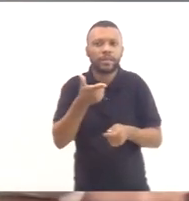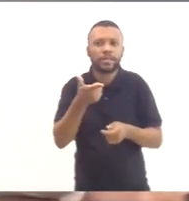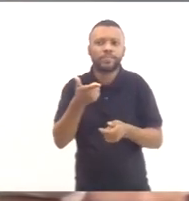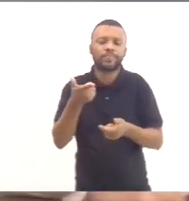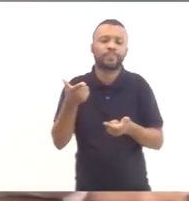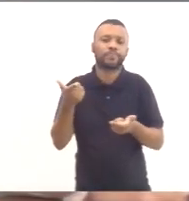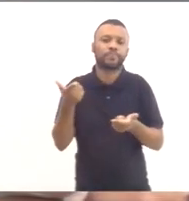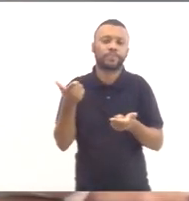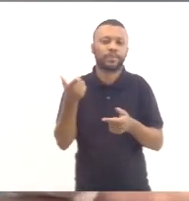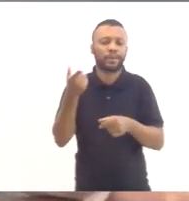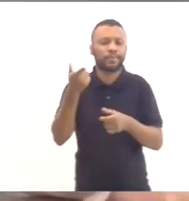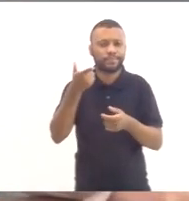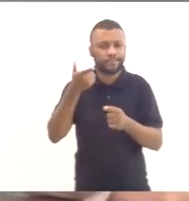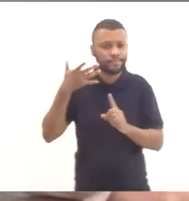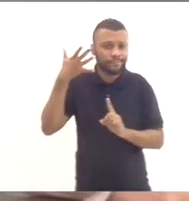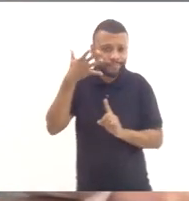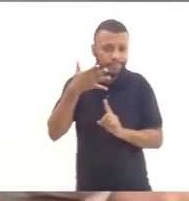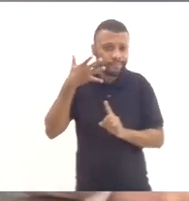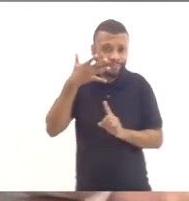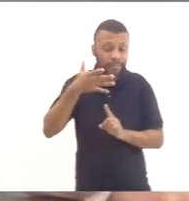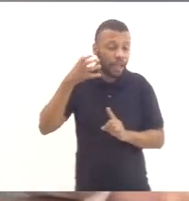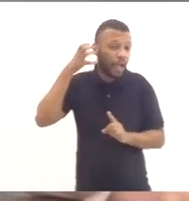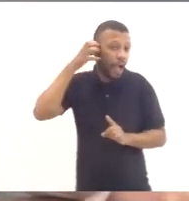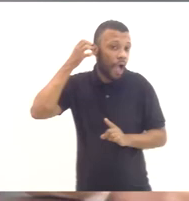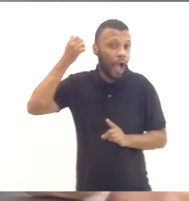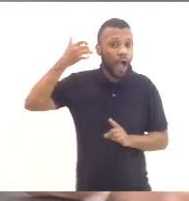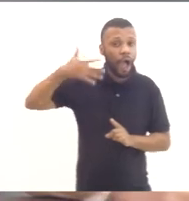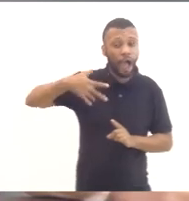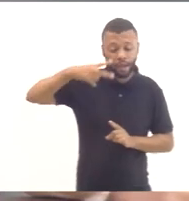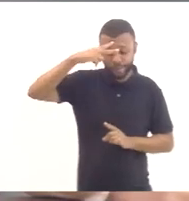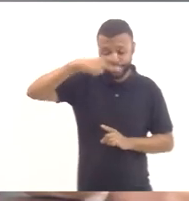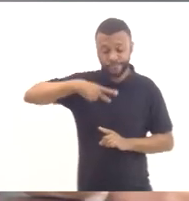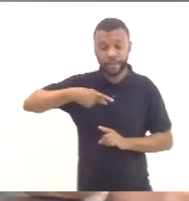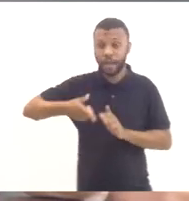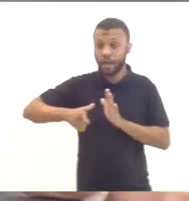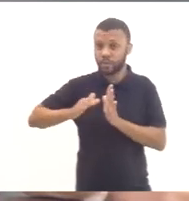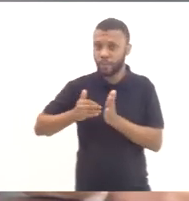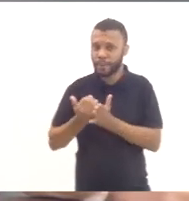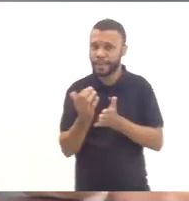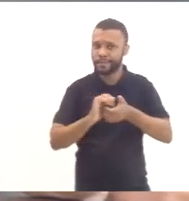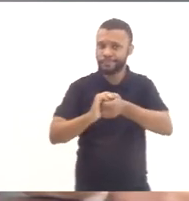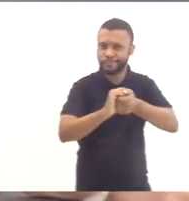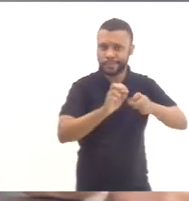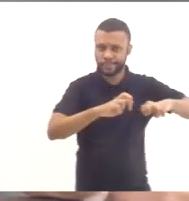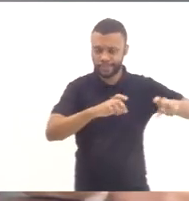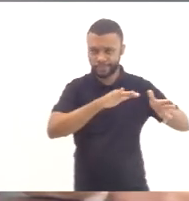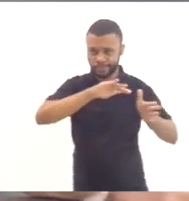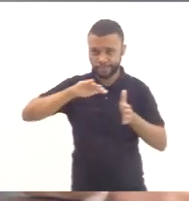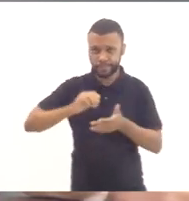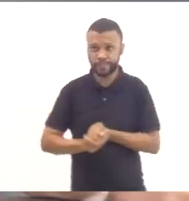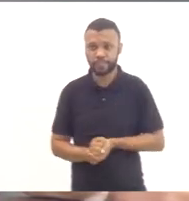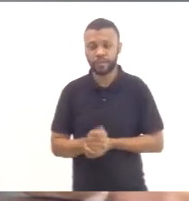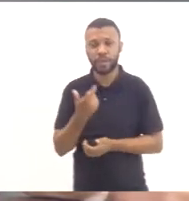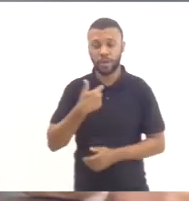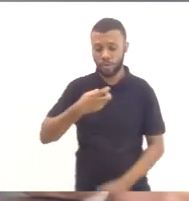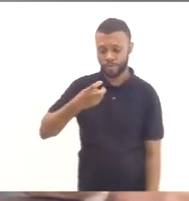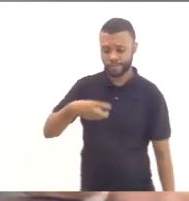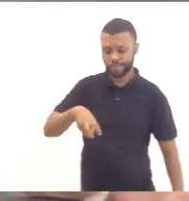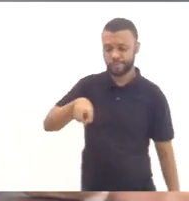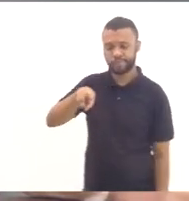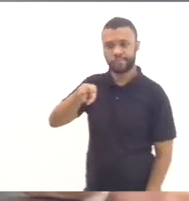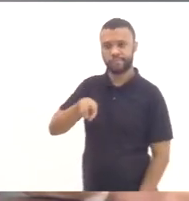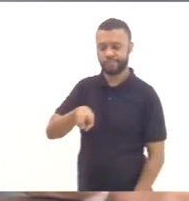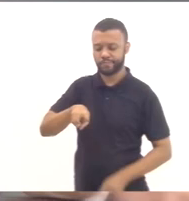vou fazer aqui a minha áudio de inscrição antes de cumprimentar a mesa eu estou sentada